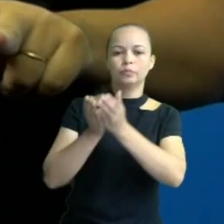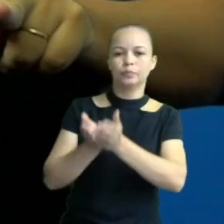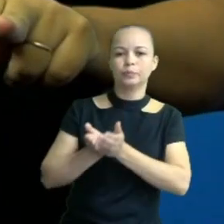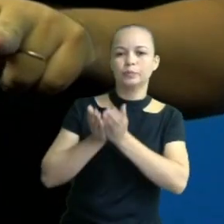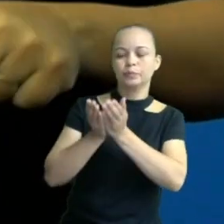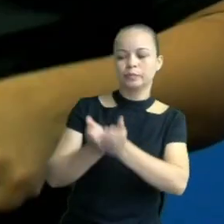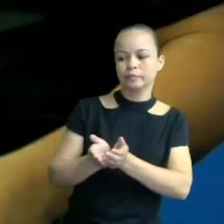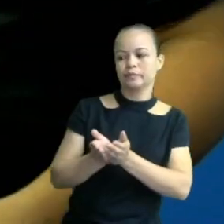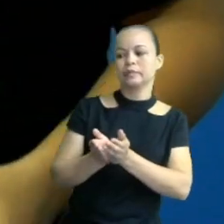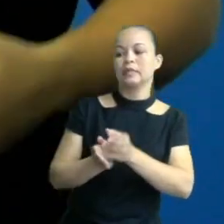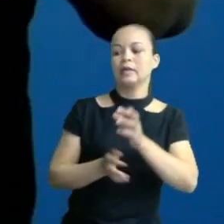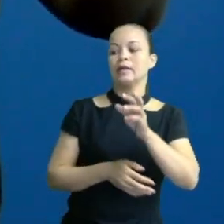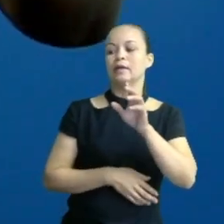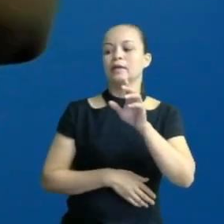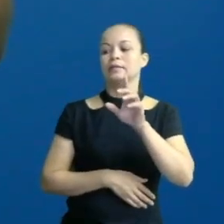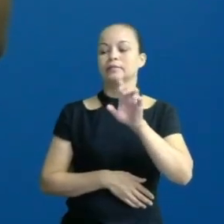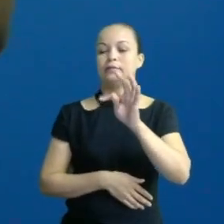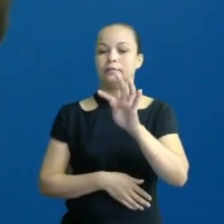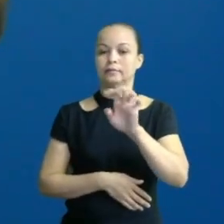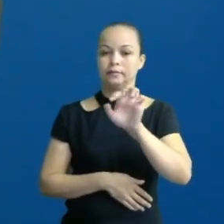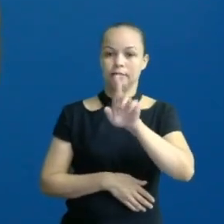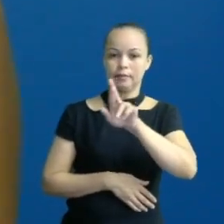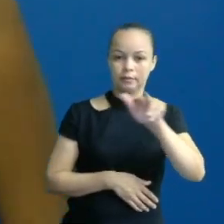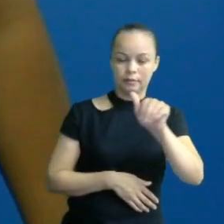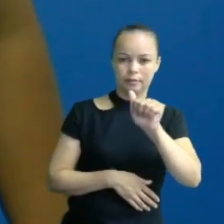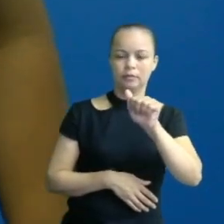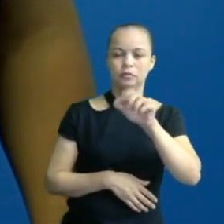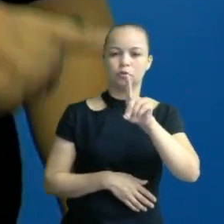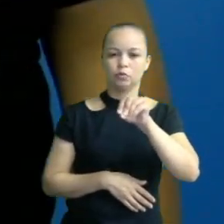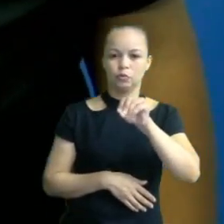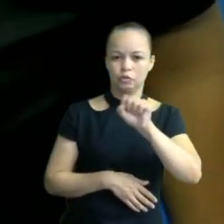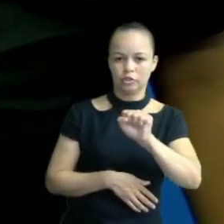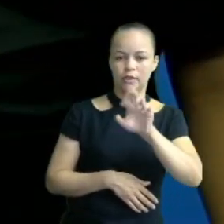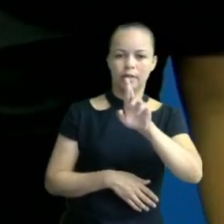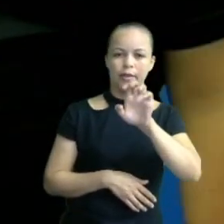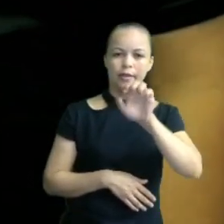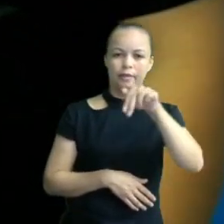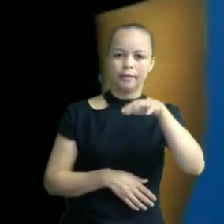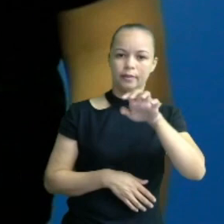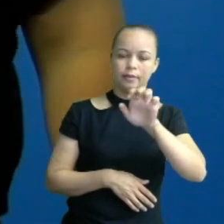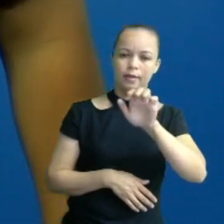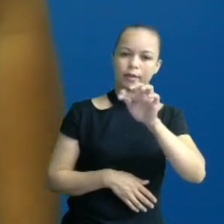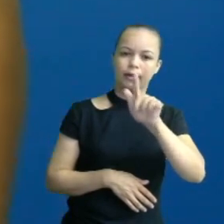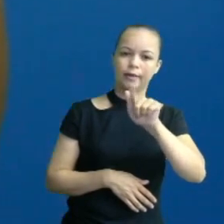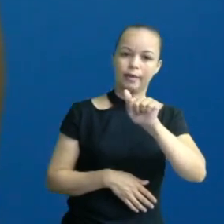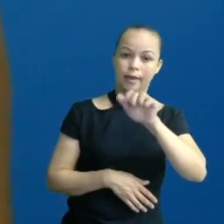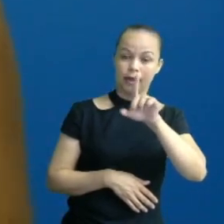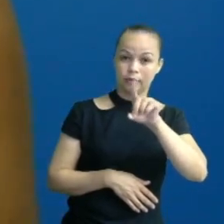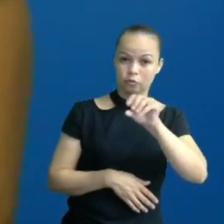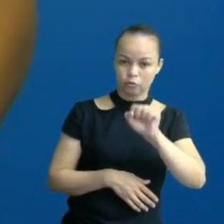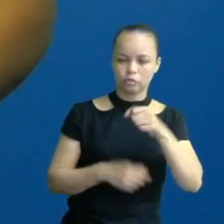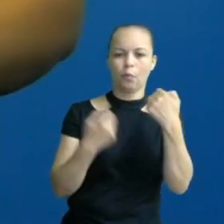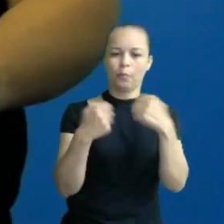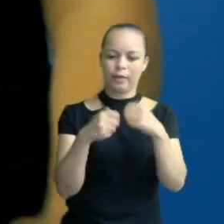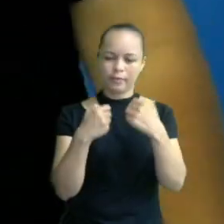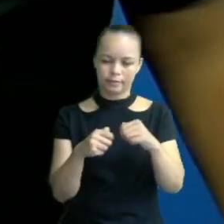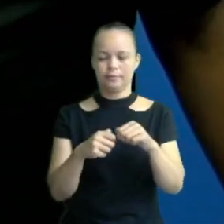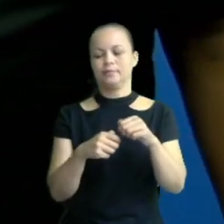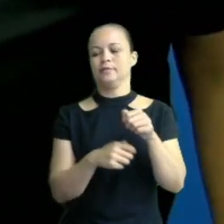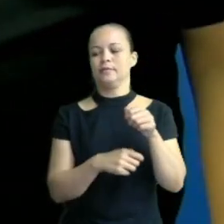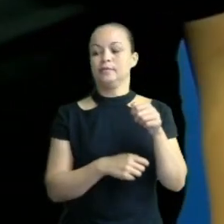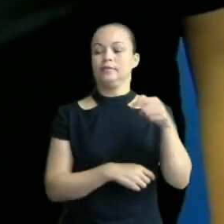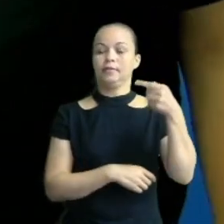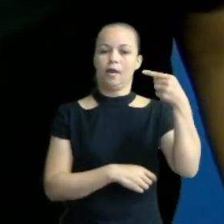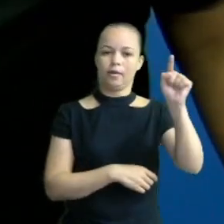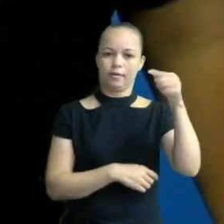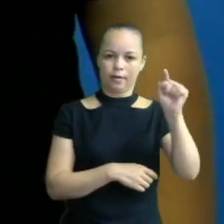eu acabei de qualificar. Quando se qualifica, se utiliza crase. Tá bom, gente? Muito boa essa regrinha